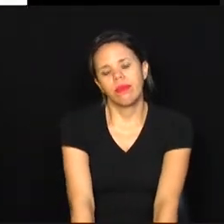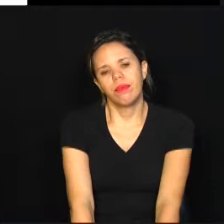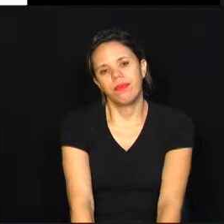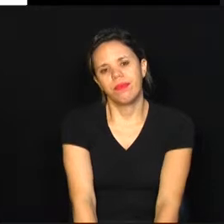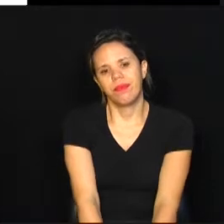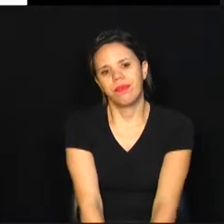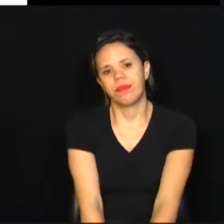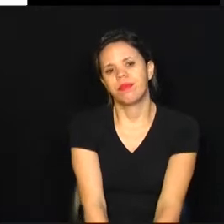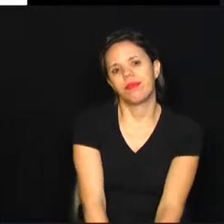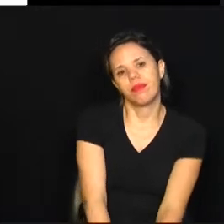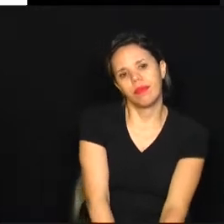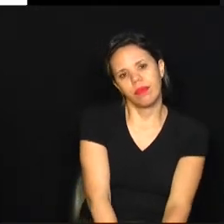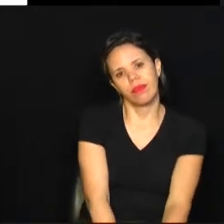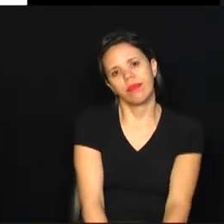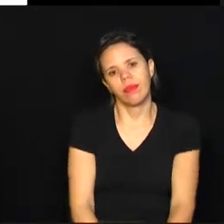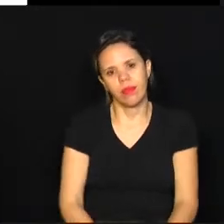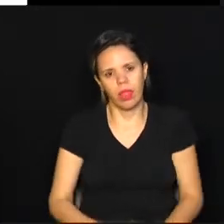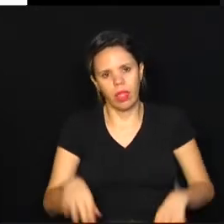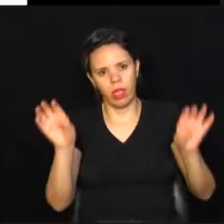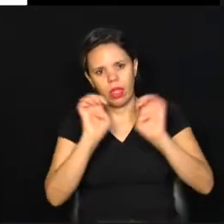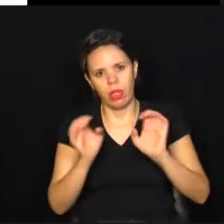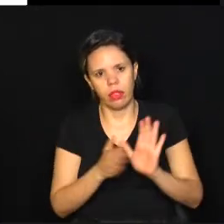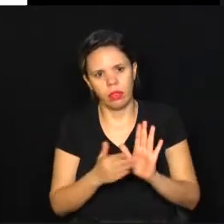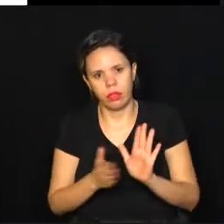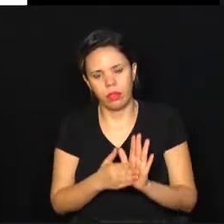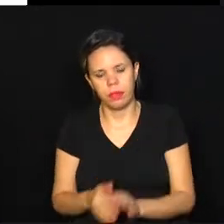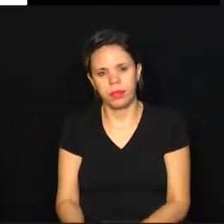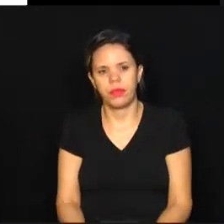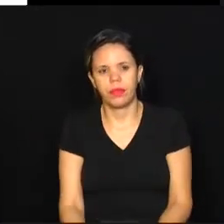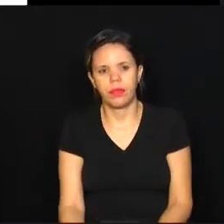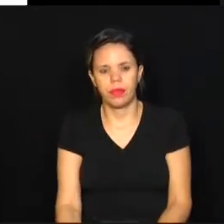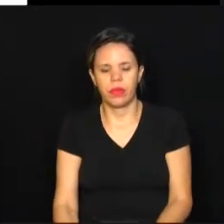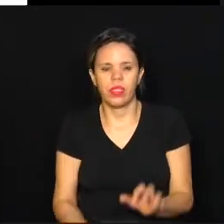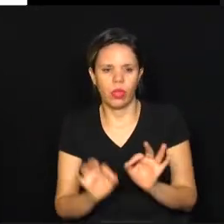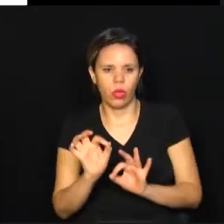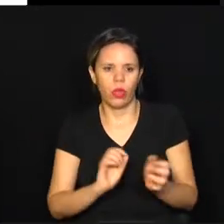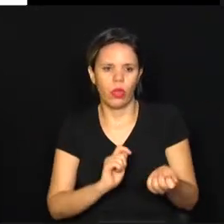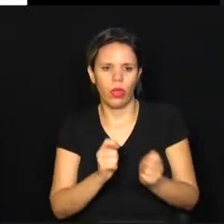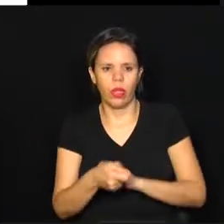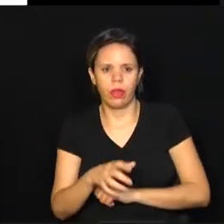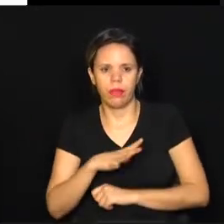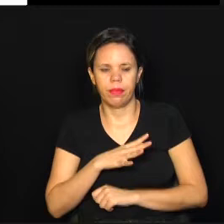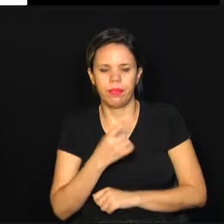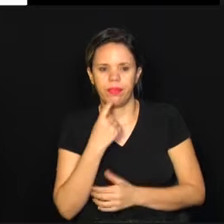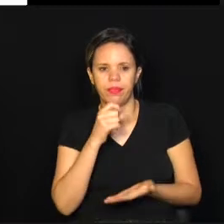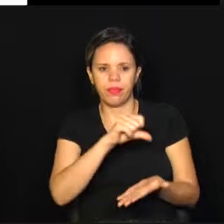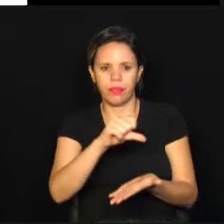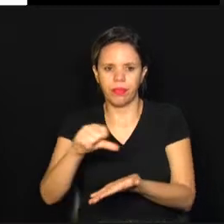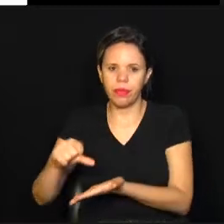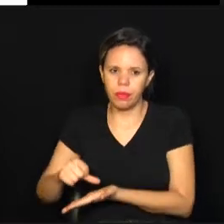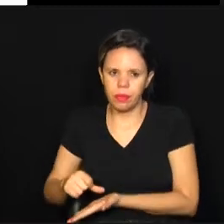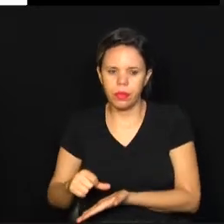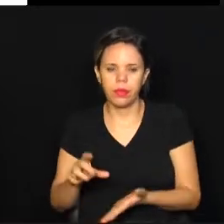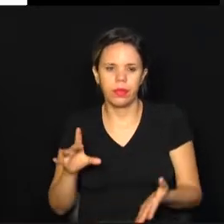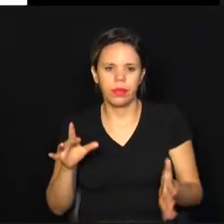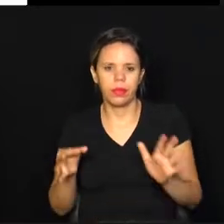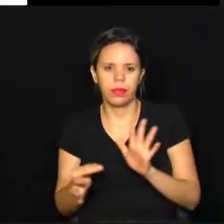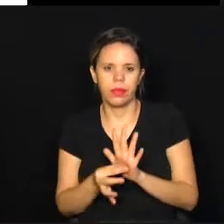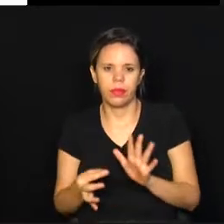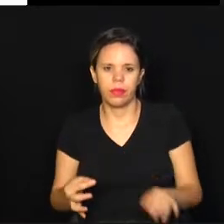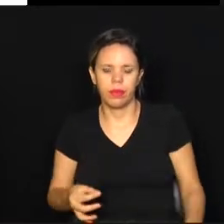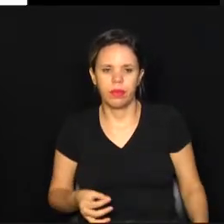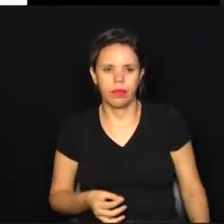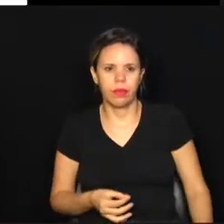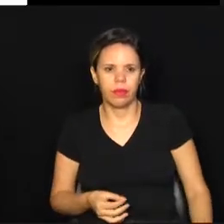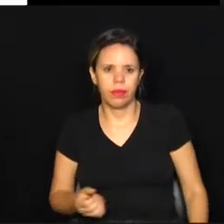a estrutura que a gente propôs, né, de reorganização regional de Campinas, com vistas a gente